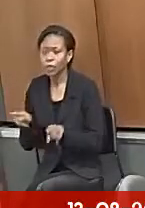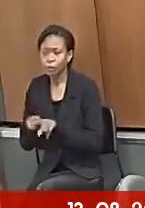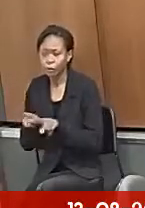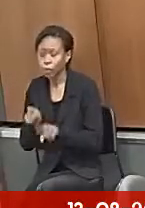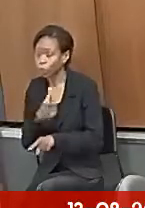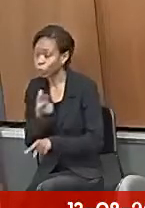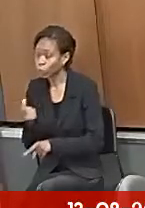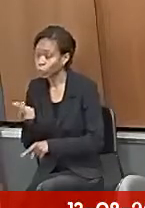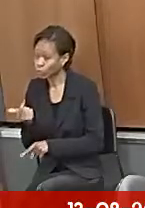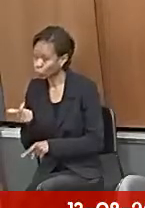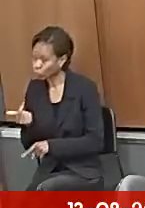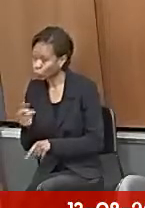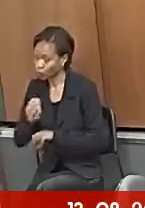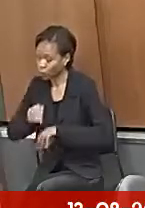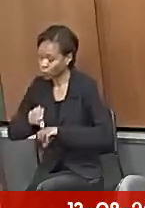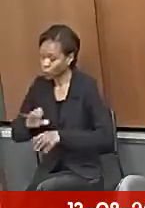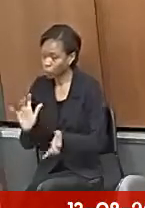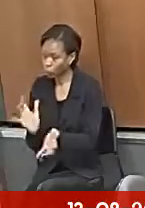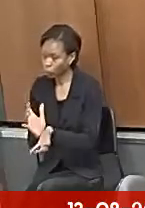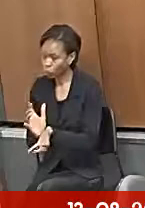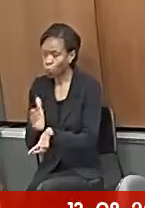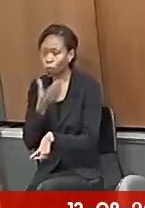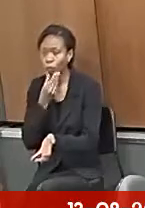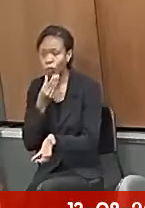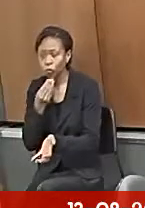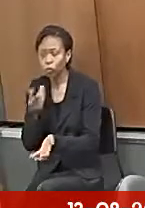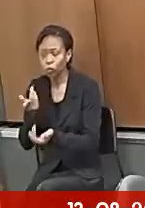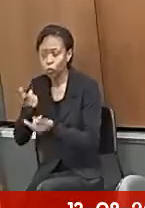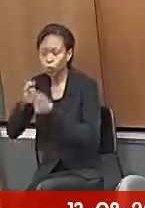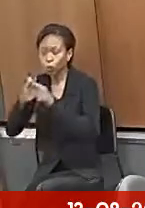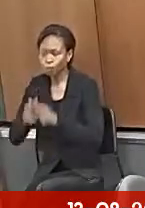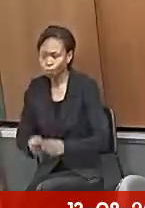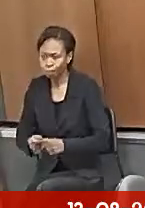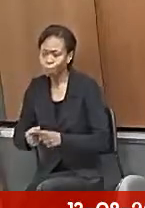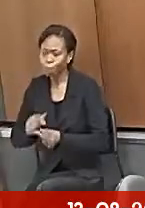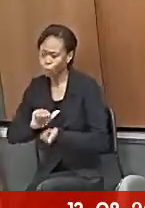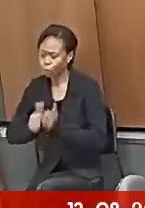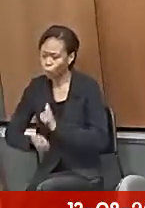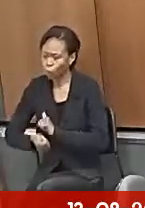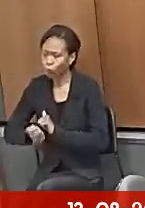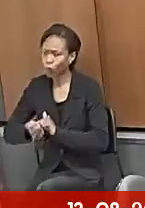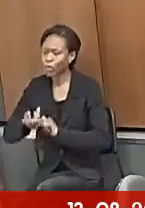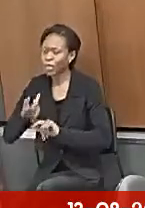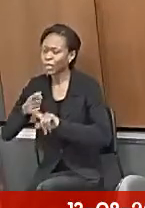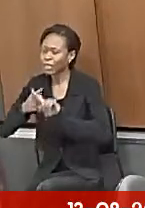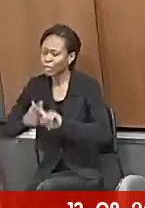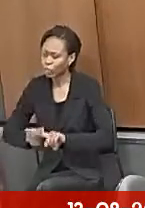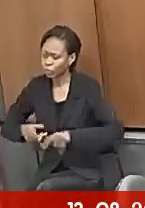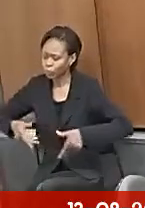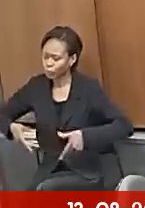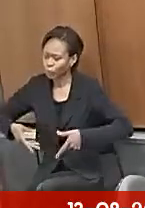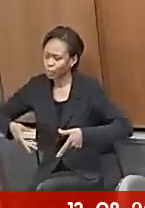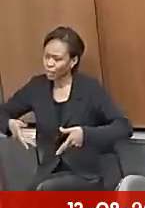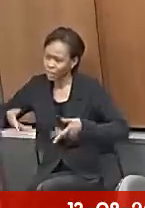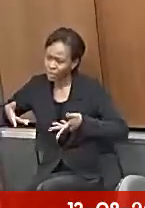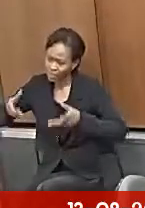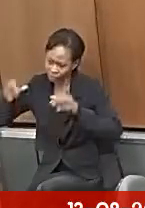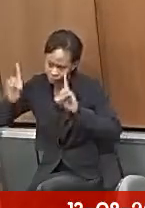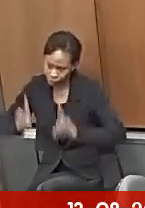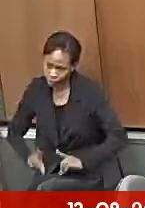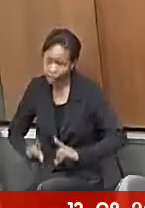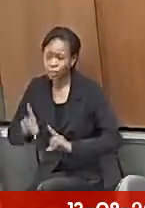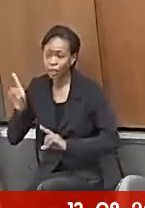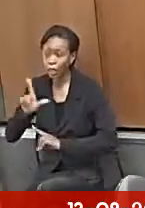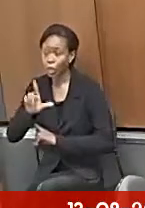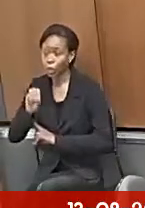se tornou o técnico do time masculino nos jogos paraolímpicos de londres veja que currículo brilhante 2003 tornou